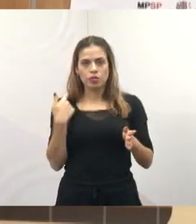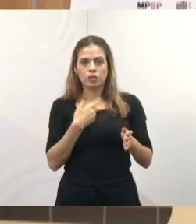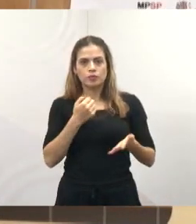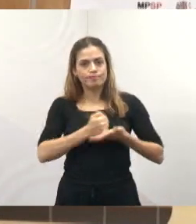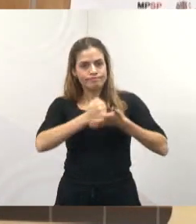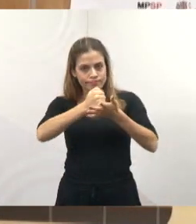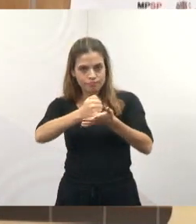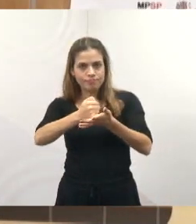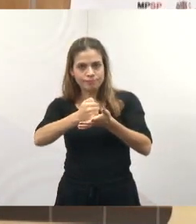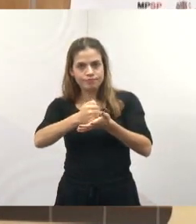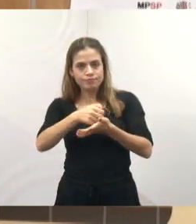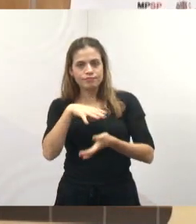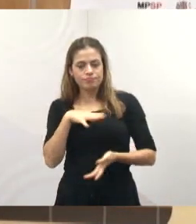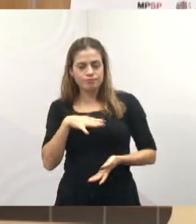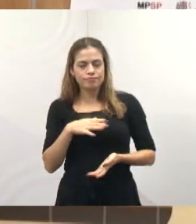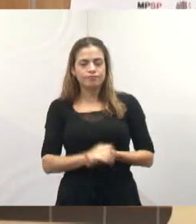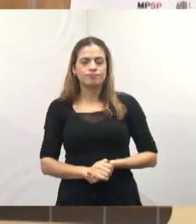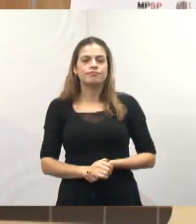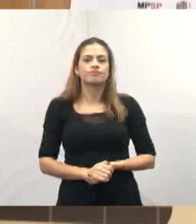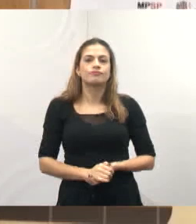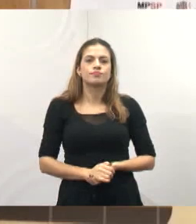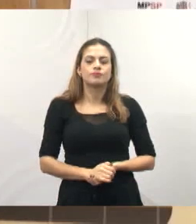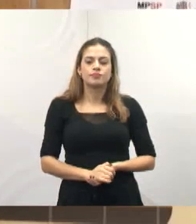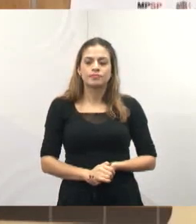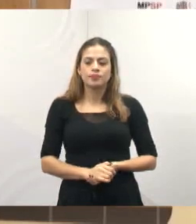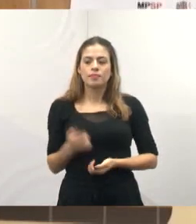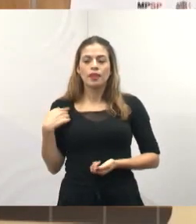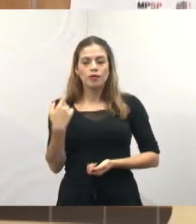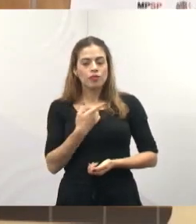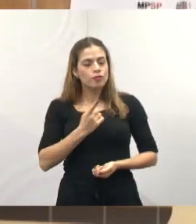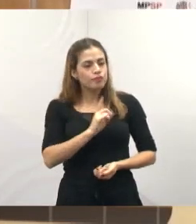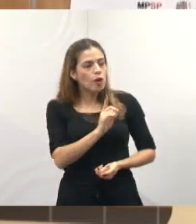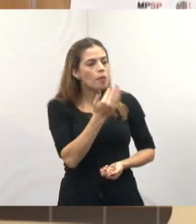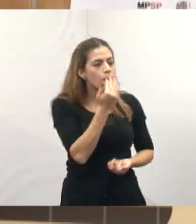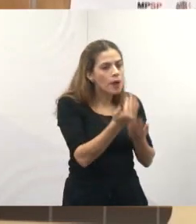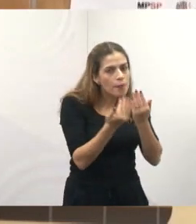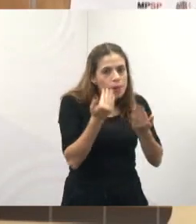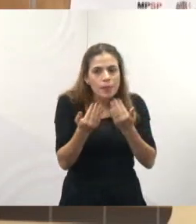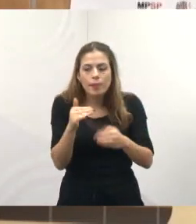Santana na cidade. Como a gente saiu pedindo voto,